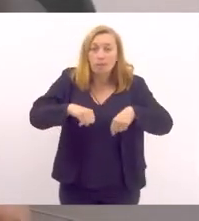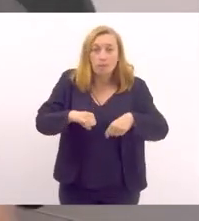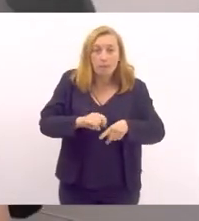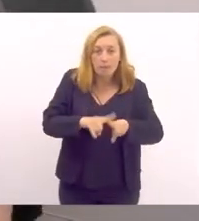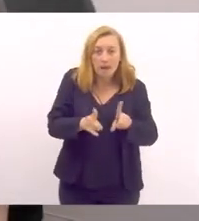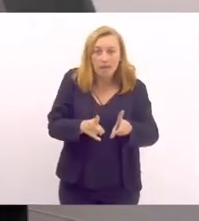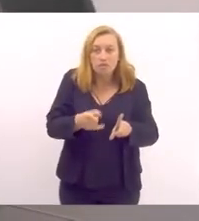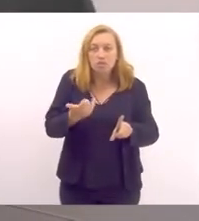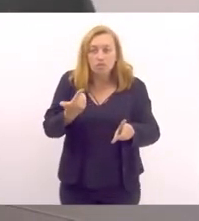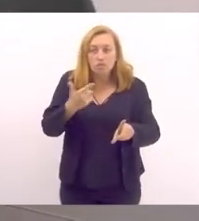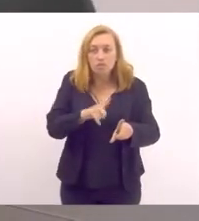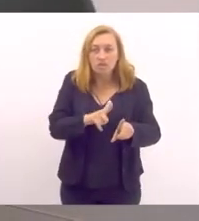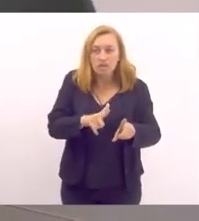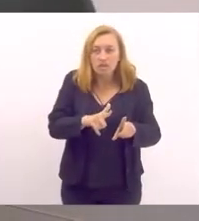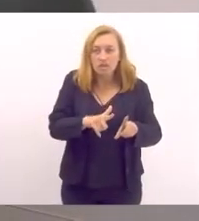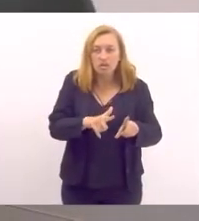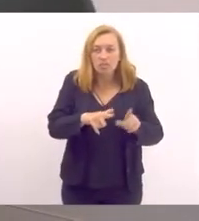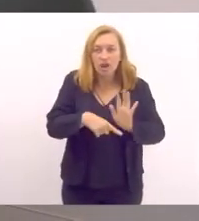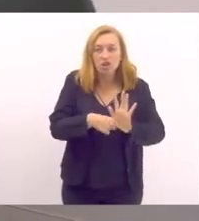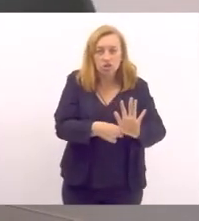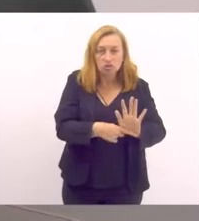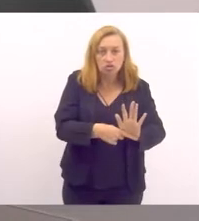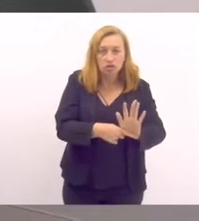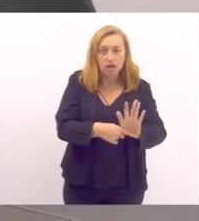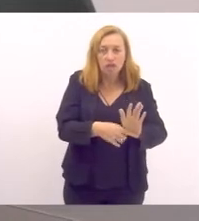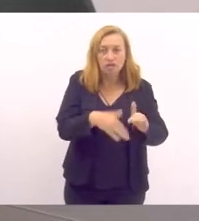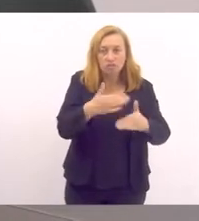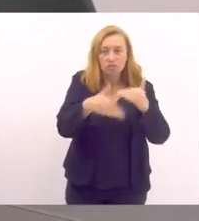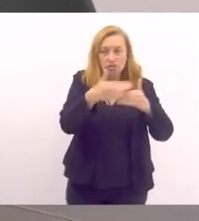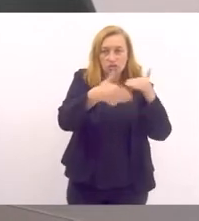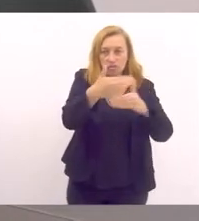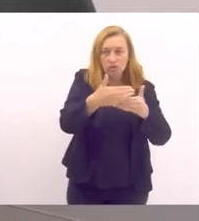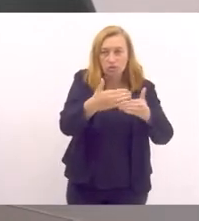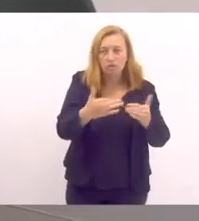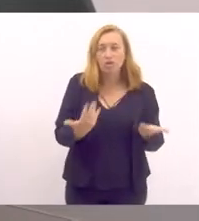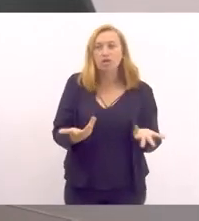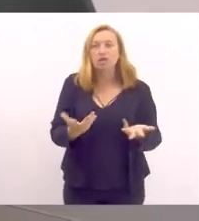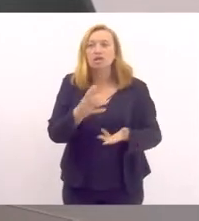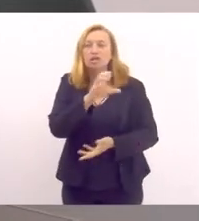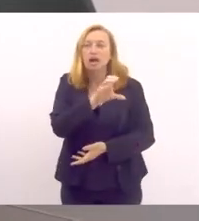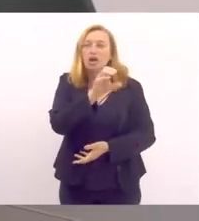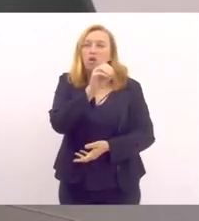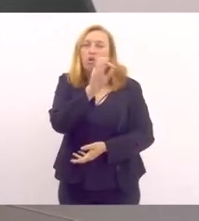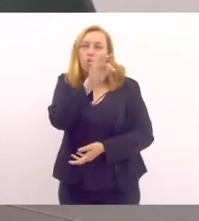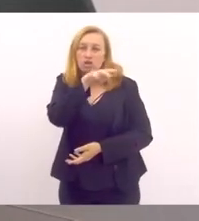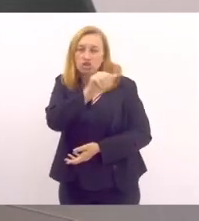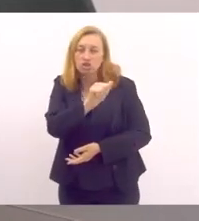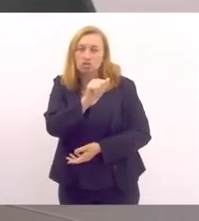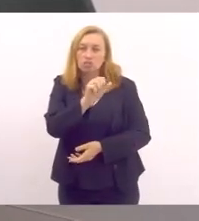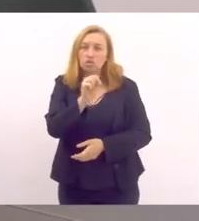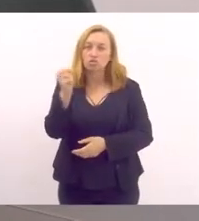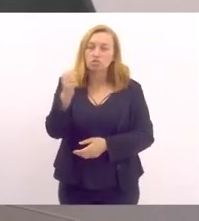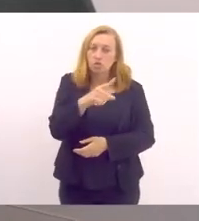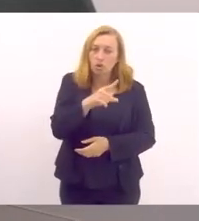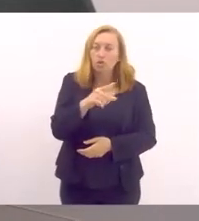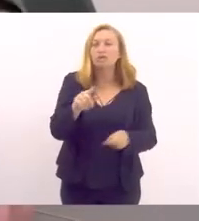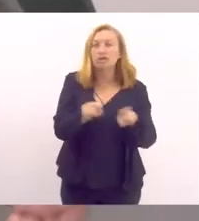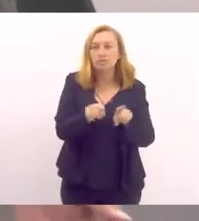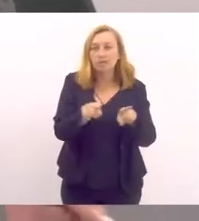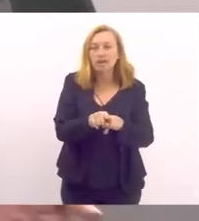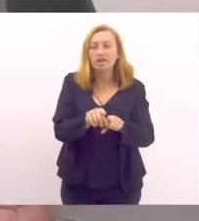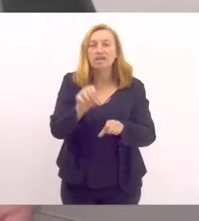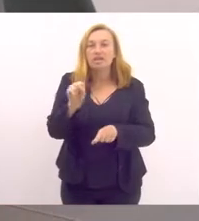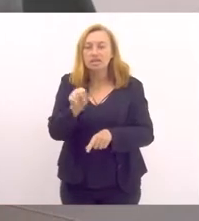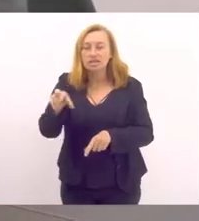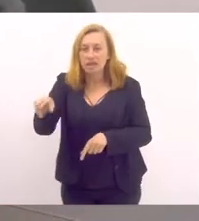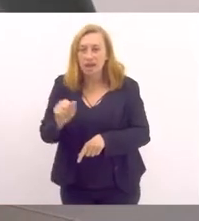da categorização do Ministério do Turismo está na Costa do Sol, está na Serra Verde? E aí a gente nunca vai ter como sentar numa